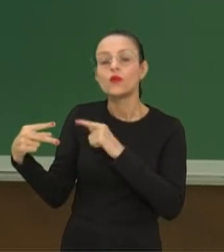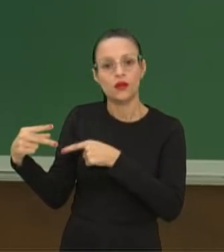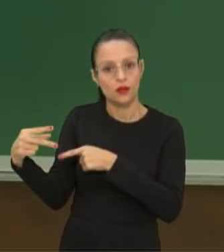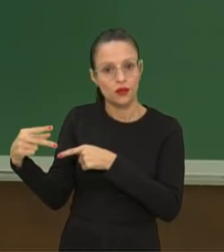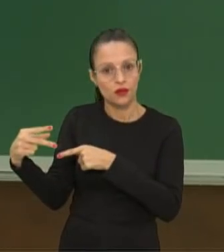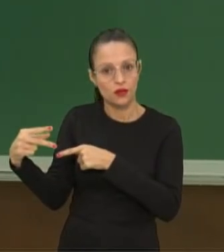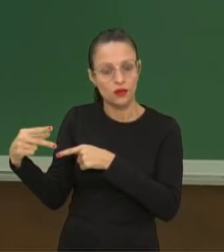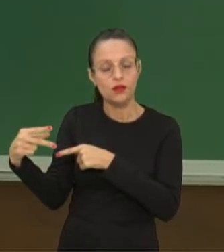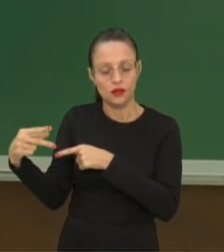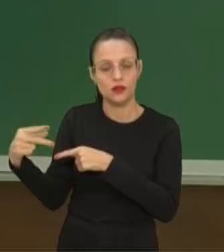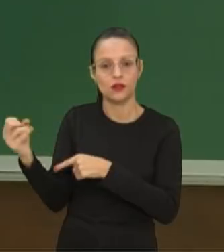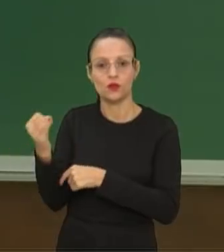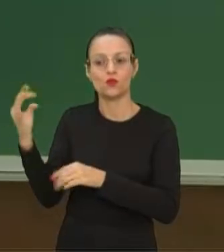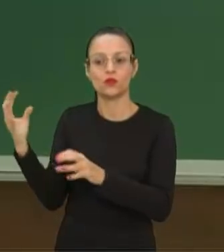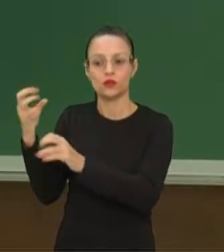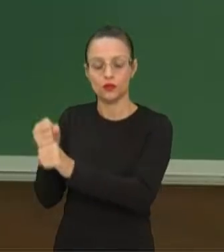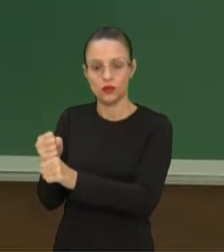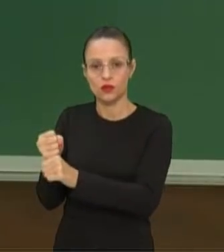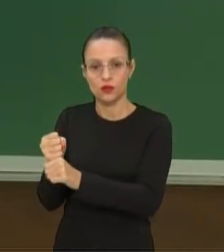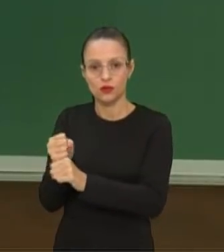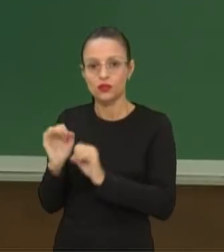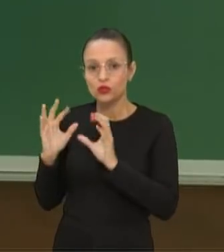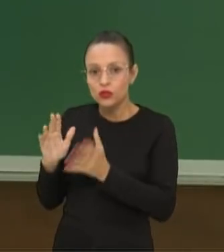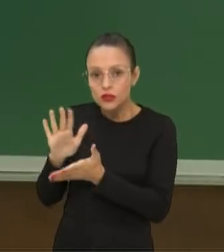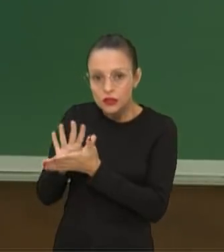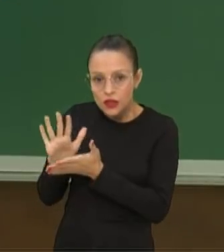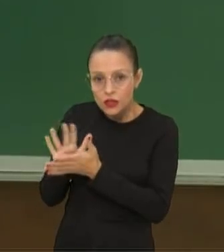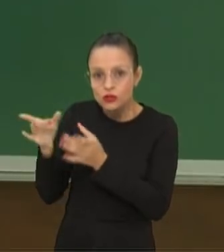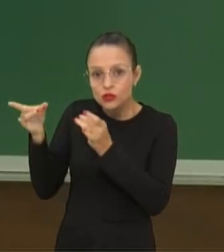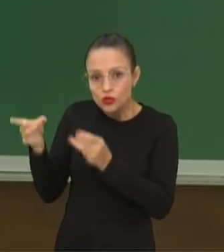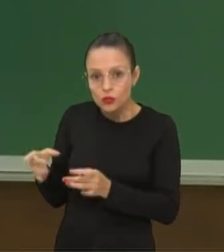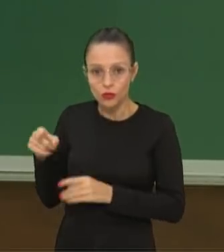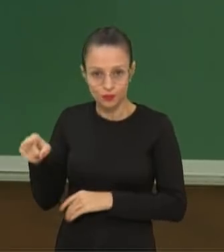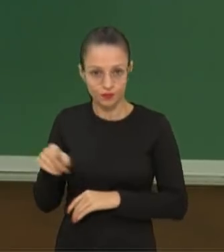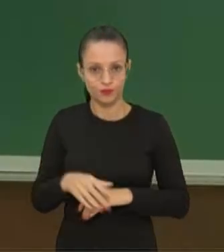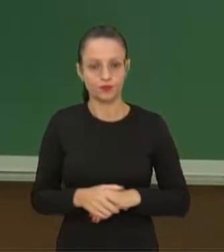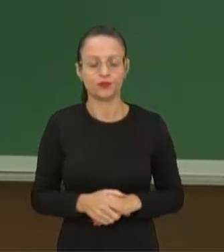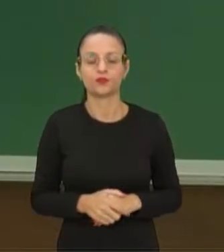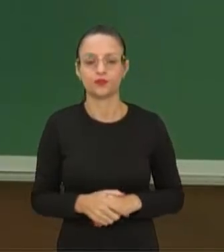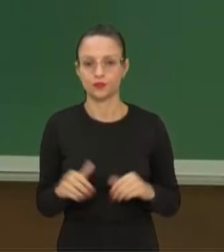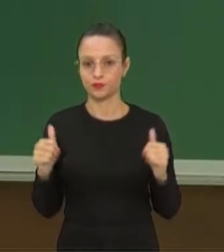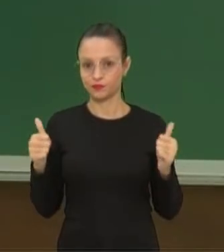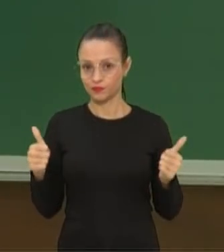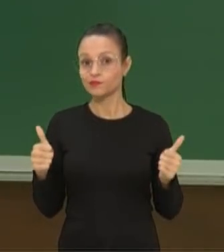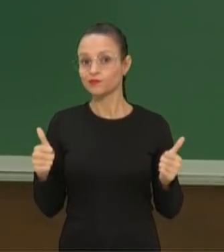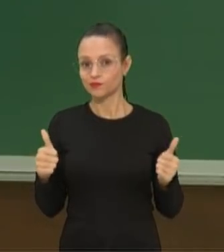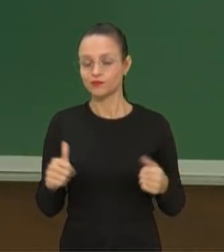caso, eu igualei com a quantia total. Todos os gastos e o que sobrou é a quantia que eu tinha antes. Beleza?